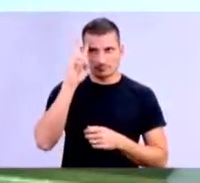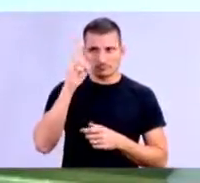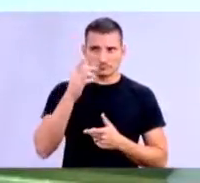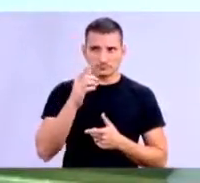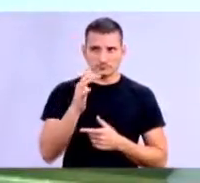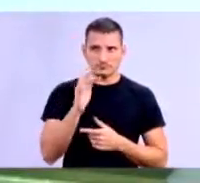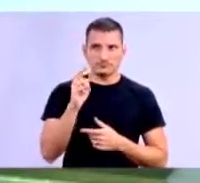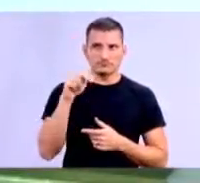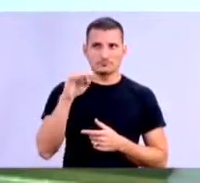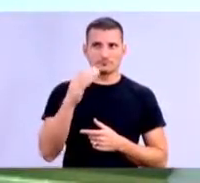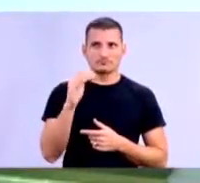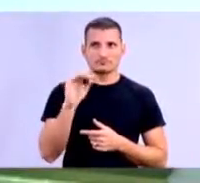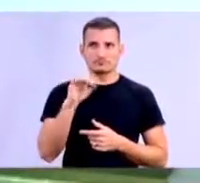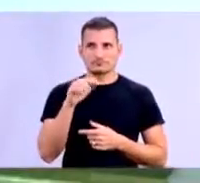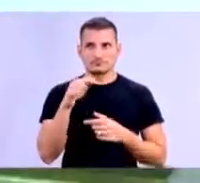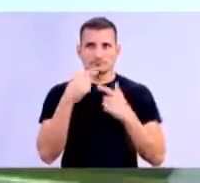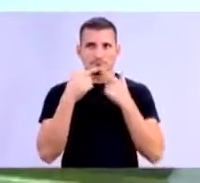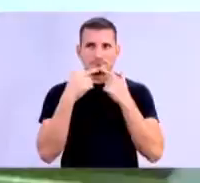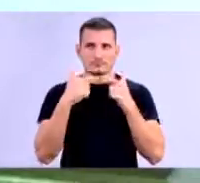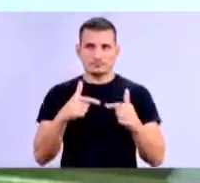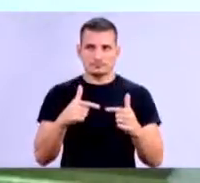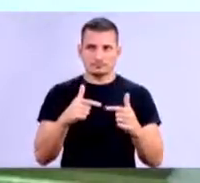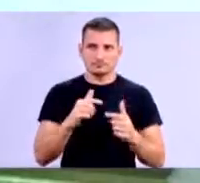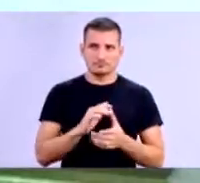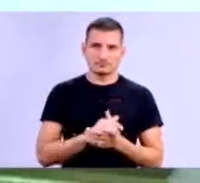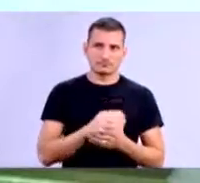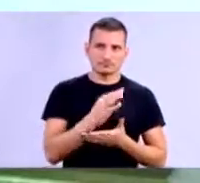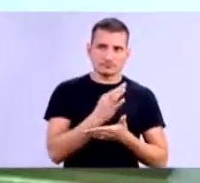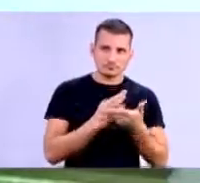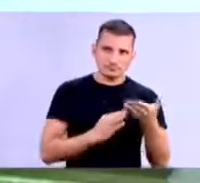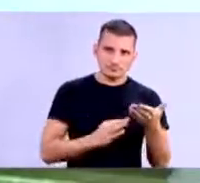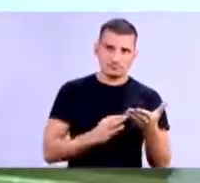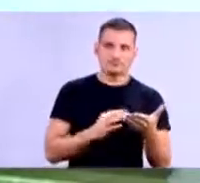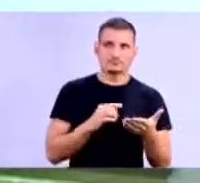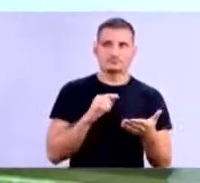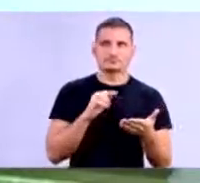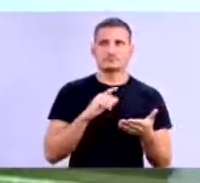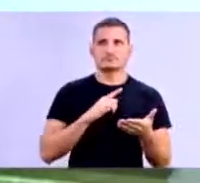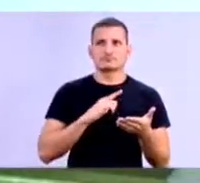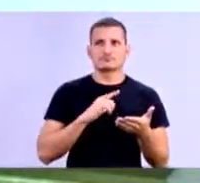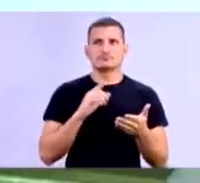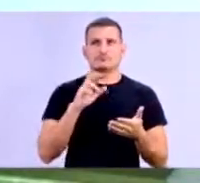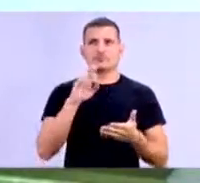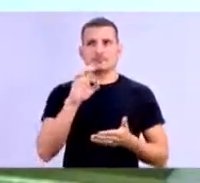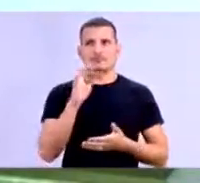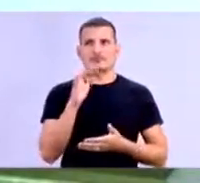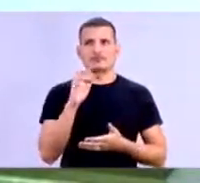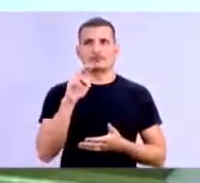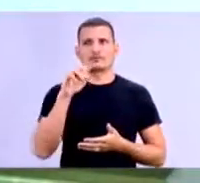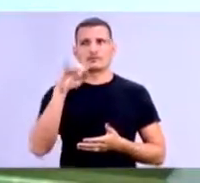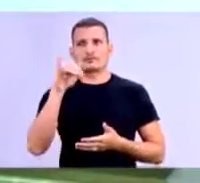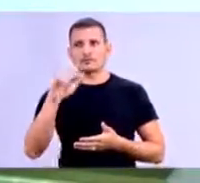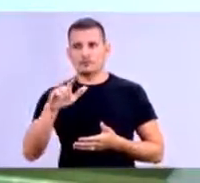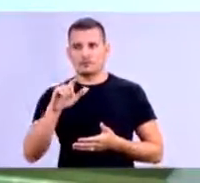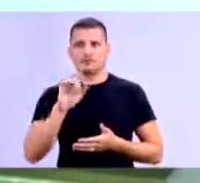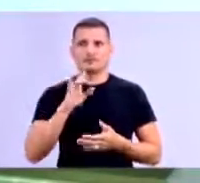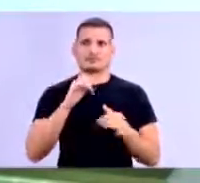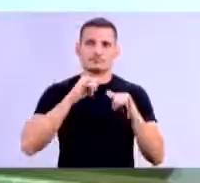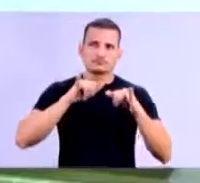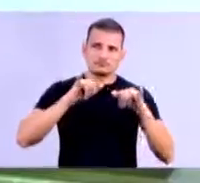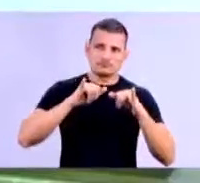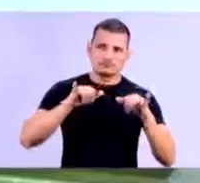das funções da linguagem? Nos textos expositivos, você tem a função referencial, porque o objetivo é só